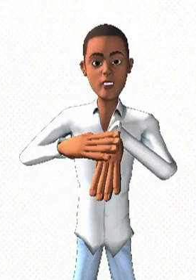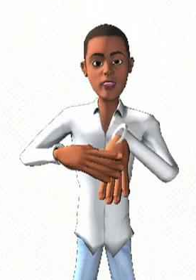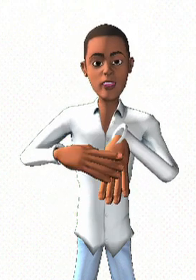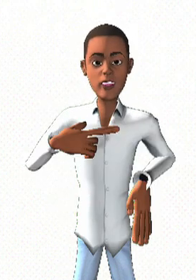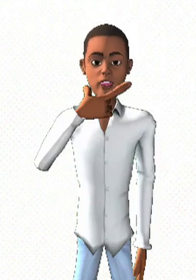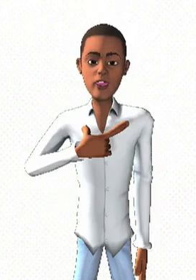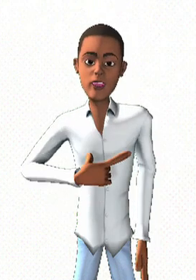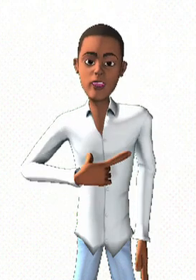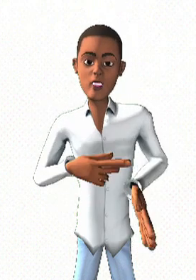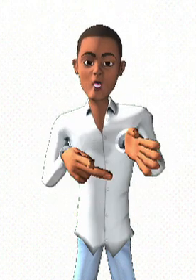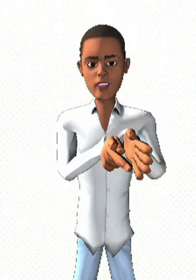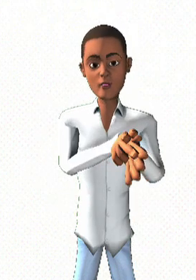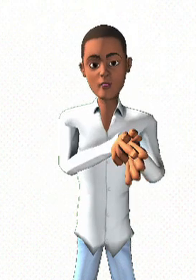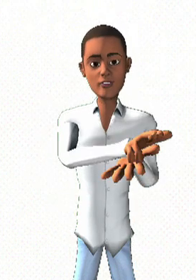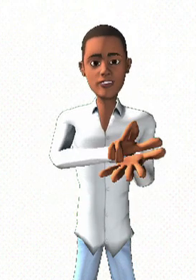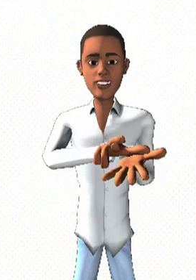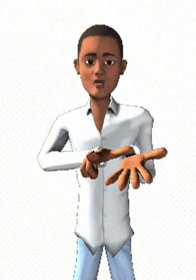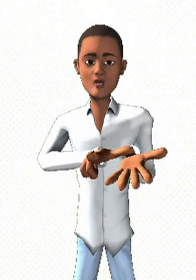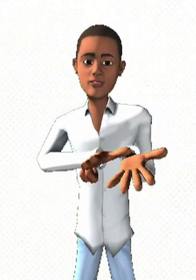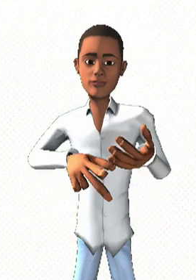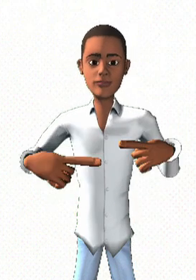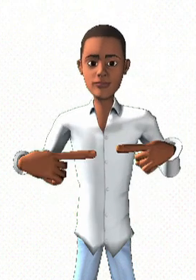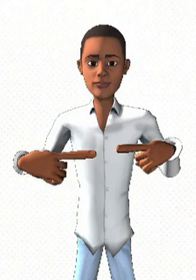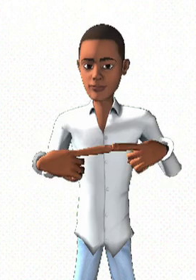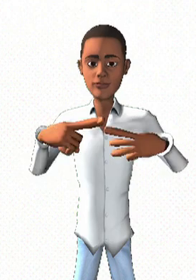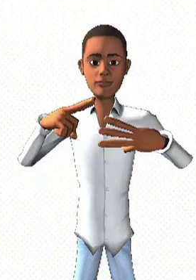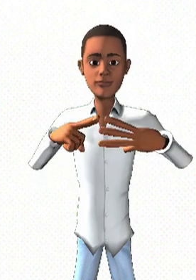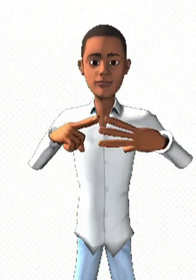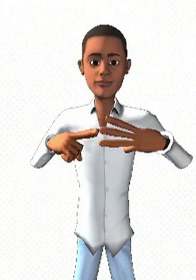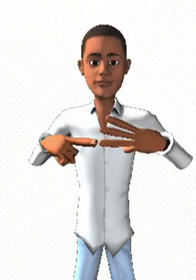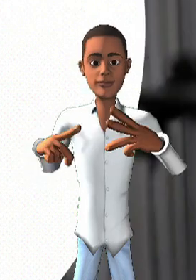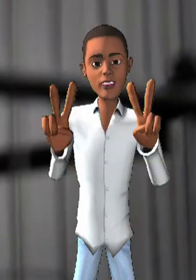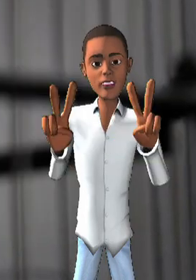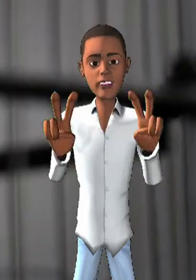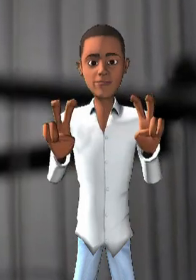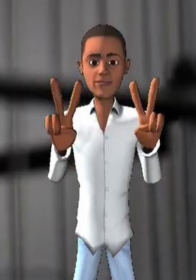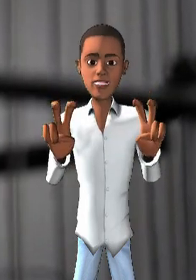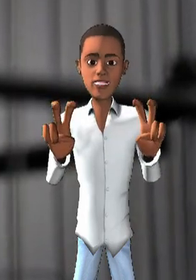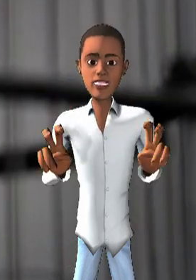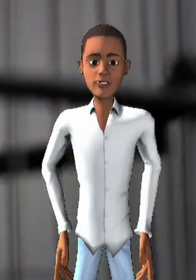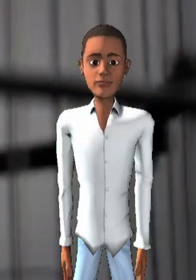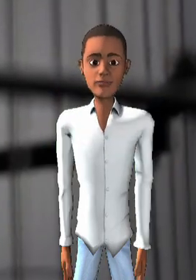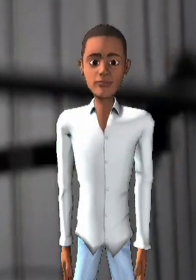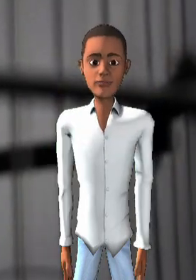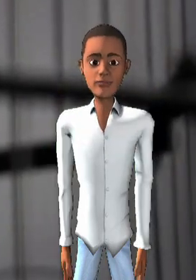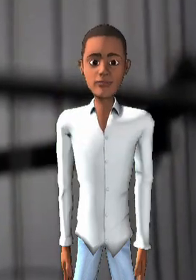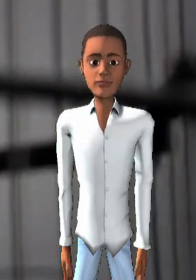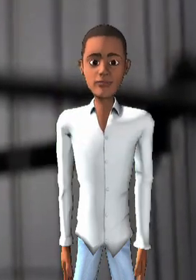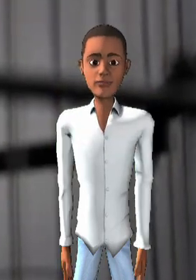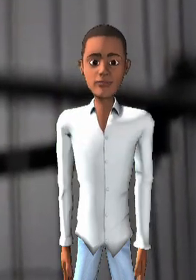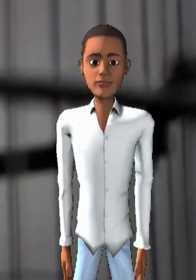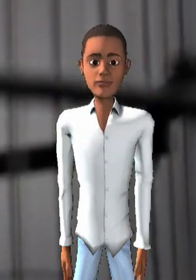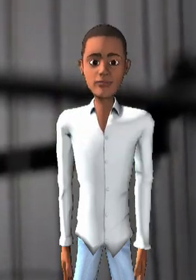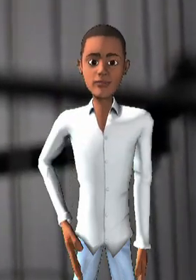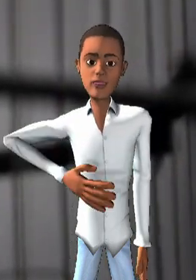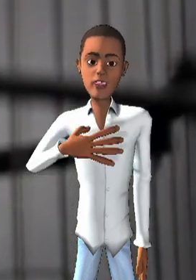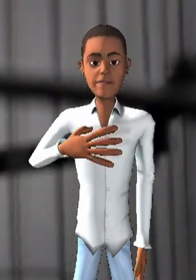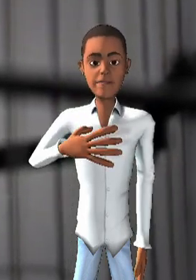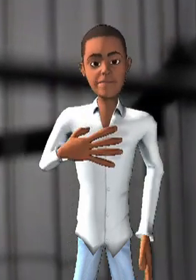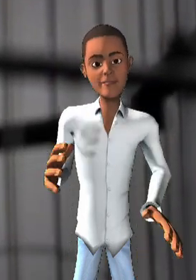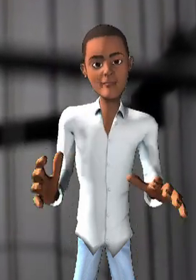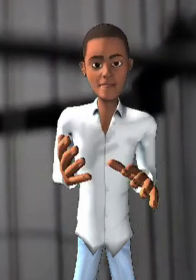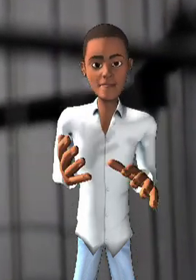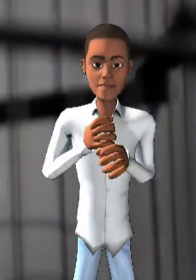mapear atitudes e crenças de diversos perfis brasileiros envolvendo esses temas. Passarinho na gaiola. A